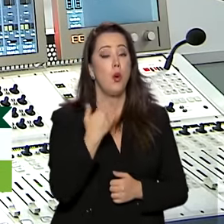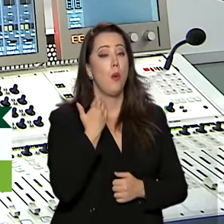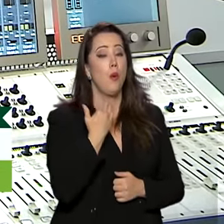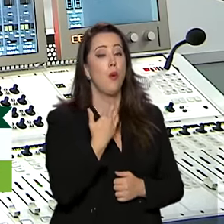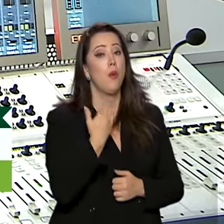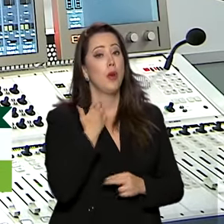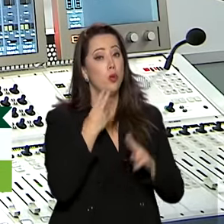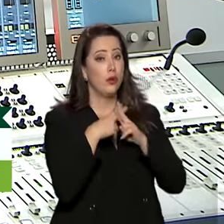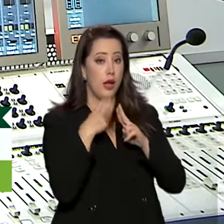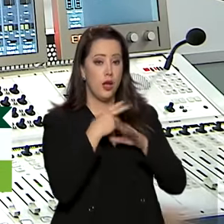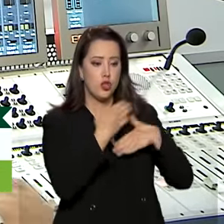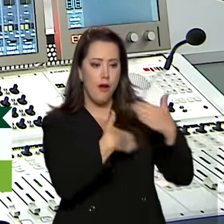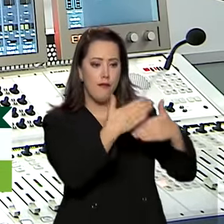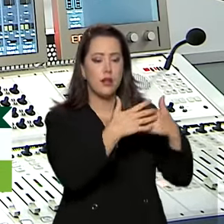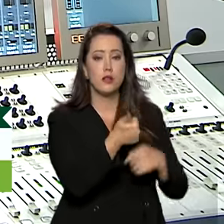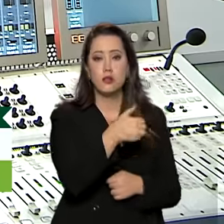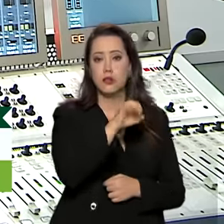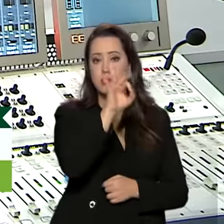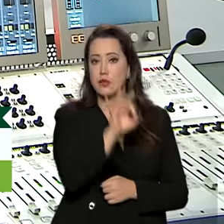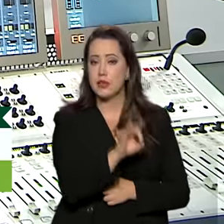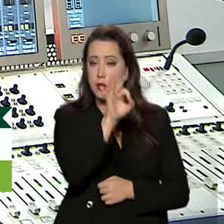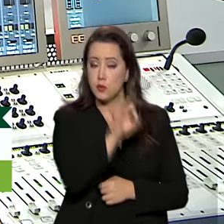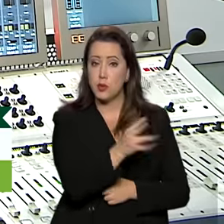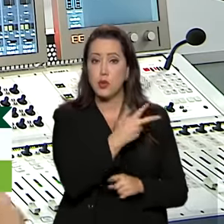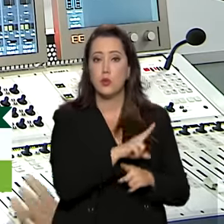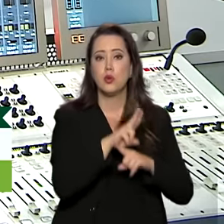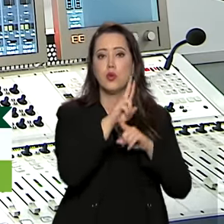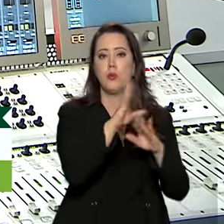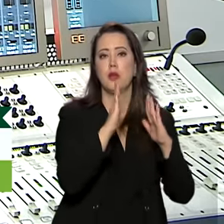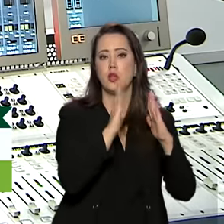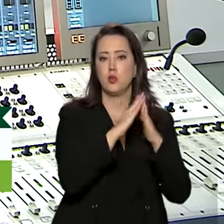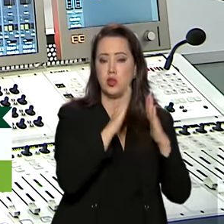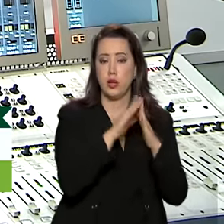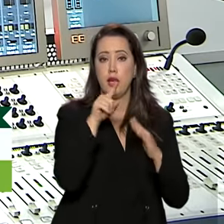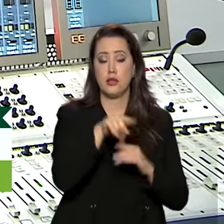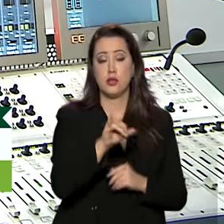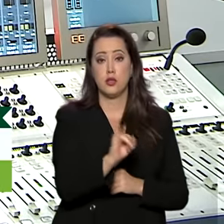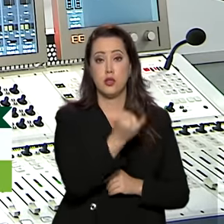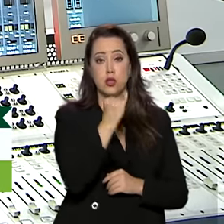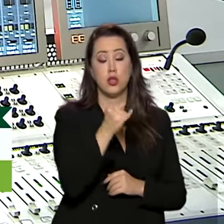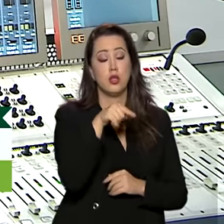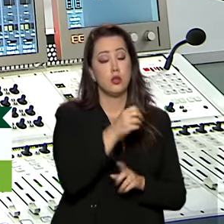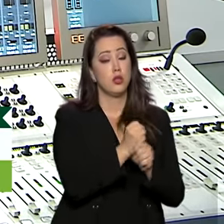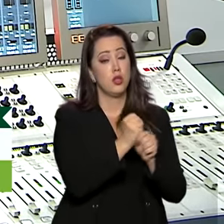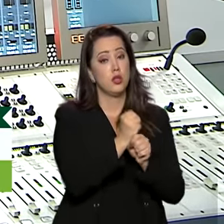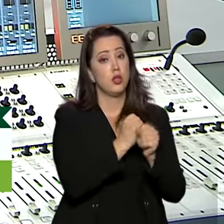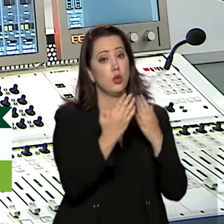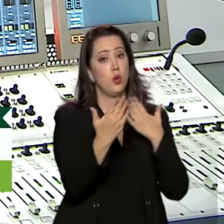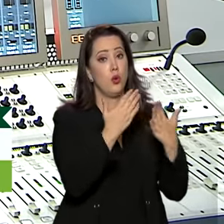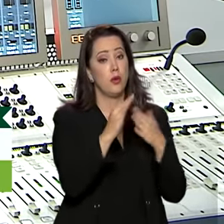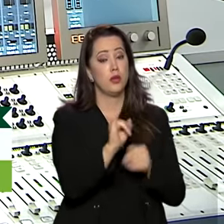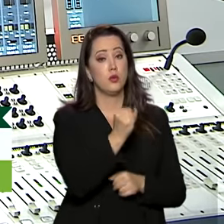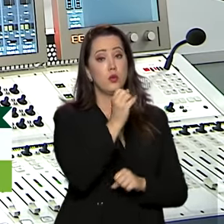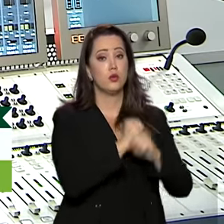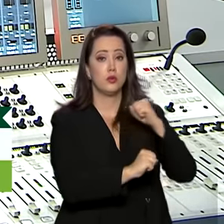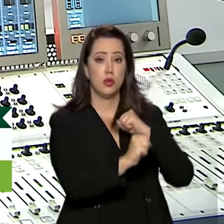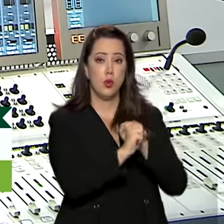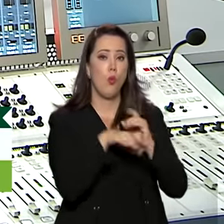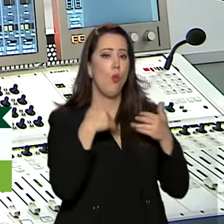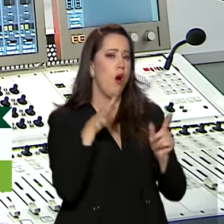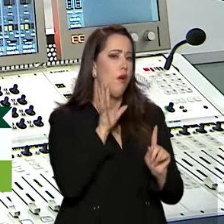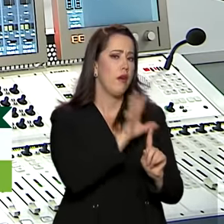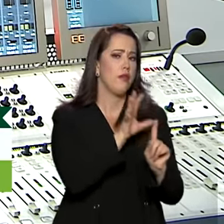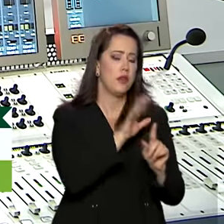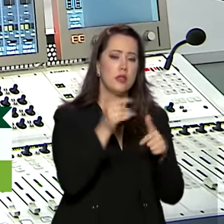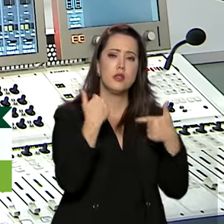teve um avanço de 100 porcento na concessão de crédito imobiliário Em janeiro deste ano na comparação com Janeiro do ano passado Qual o